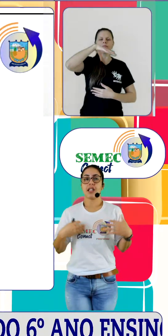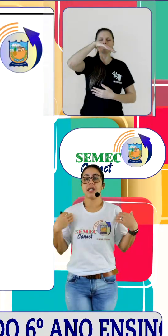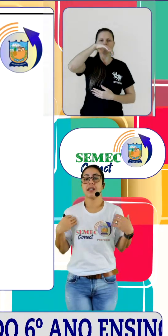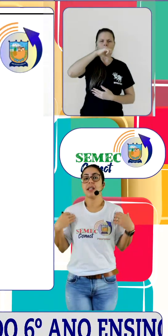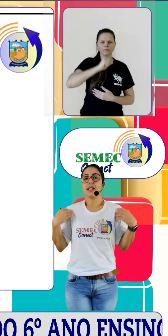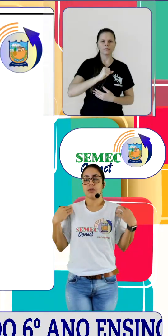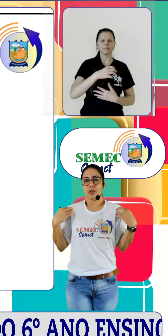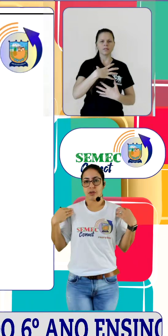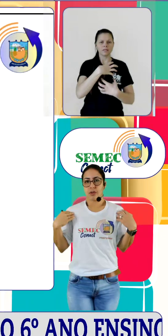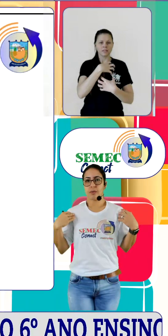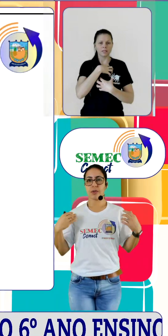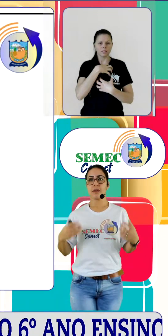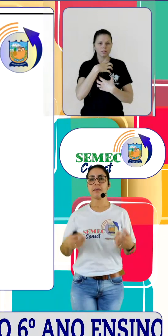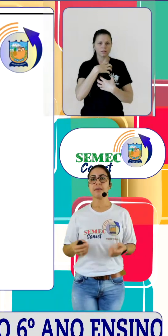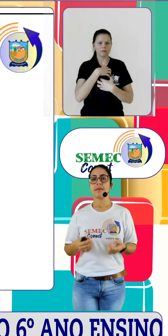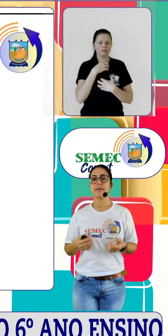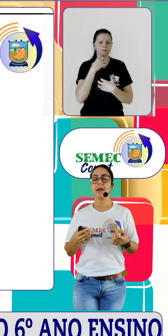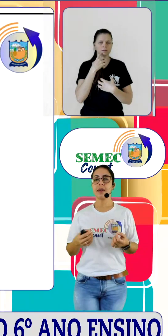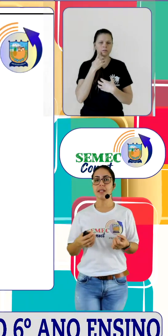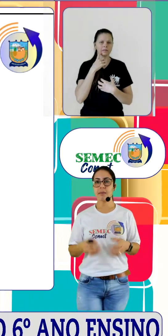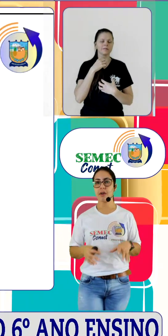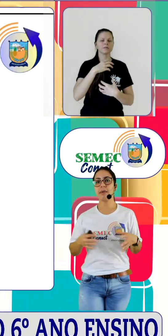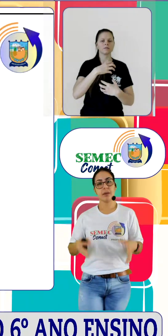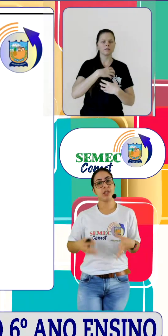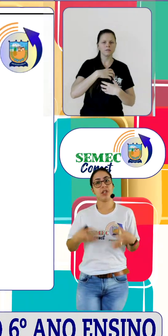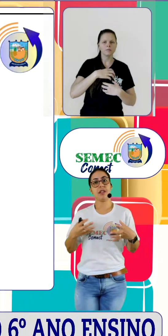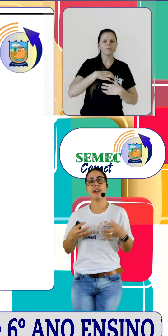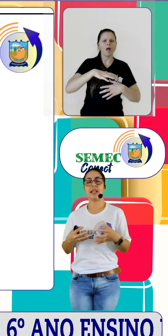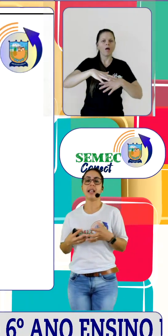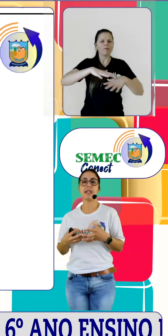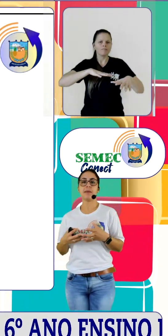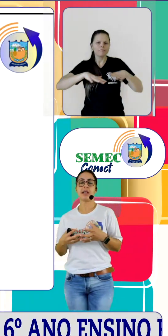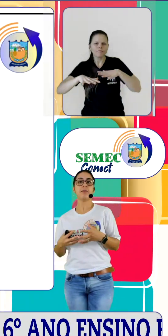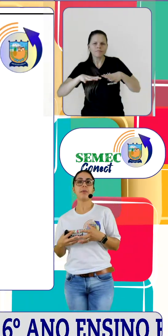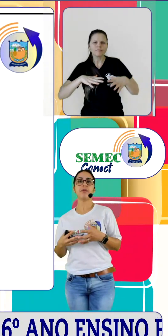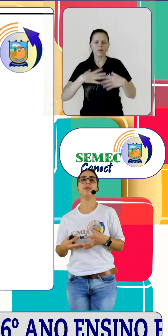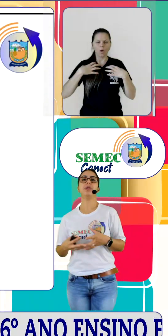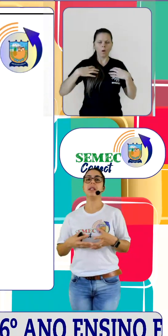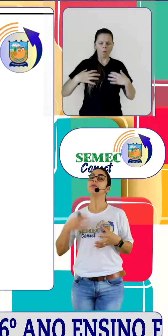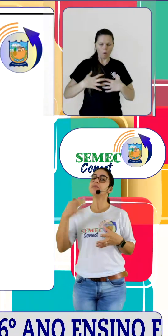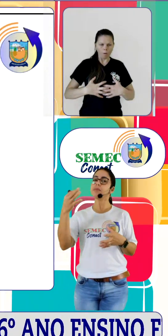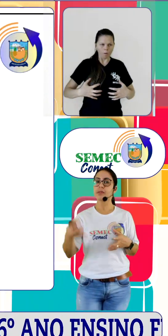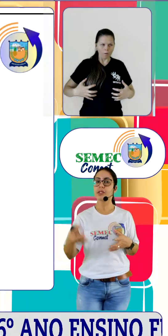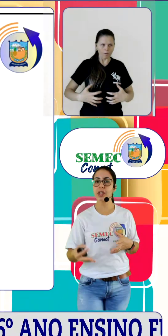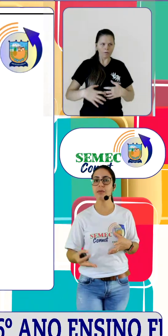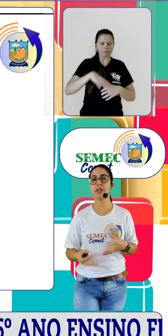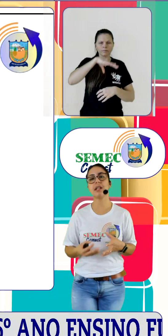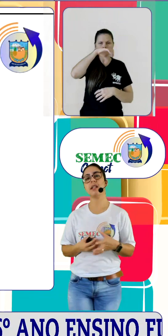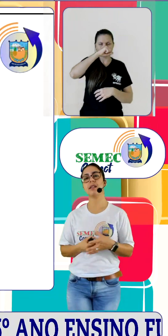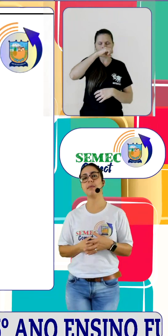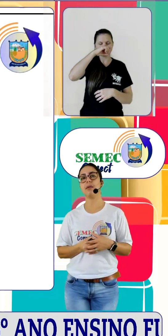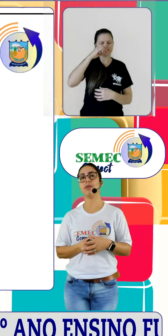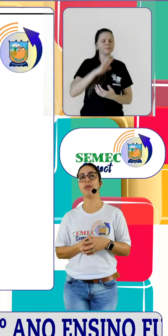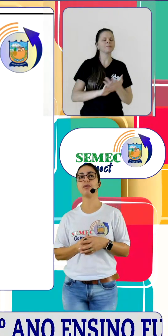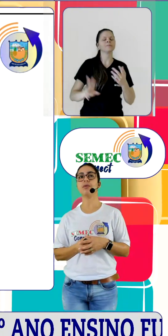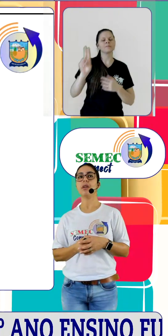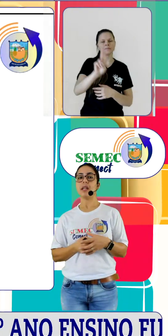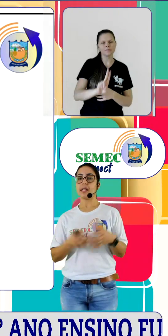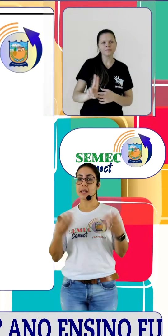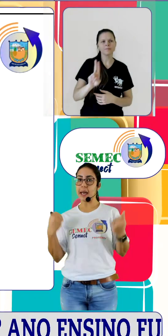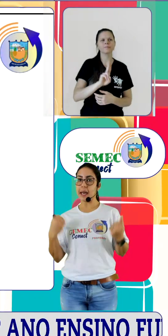a gente sente que os nossos ombros também se movimentam quando a gente faz aquela respiração profunda. Então, estamos utilizando também o